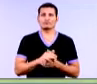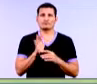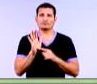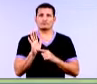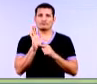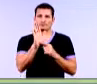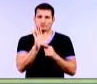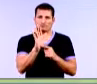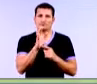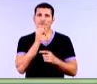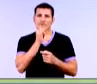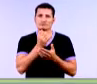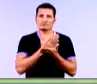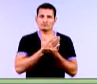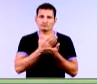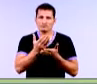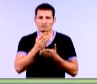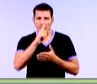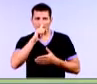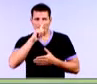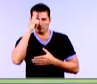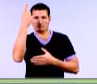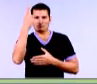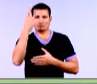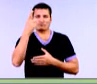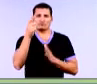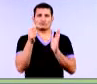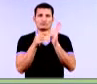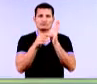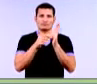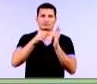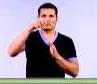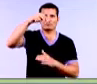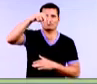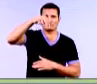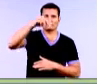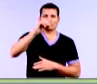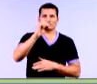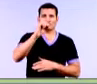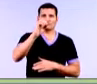mostrada a partir do momento que você cria na ferramenta novo, no botão novo. Qual é a função?